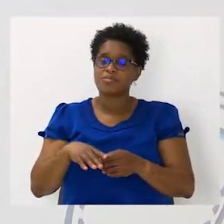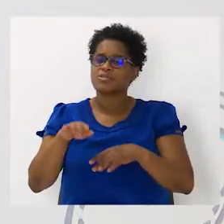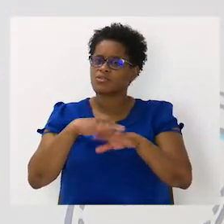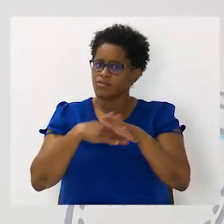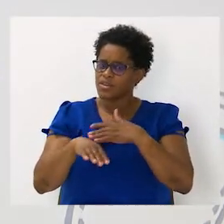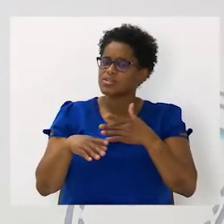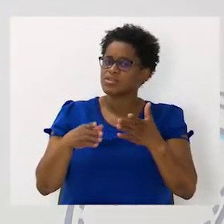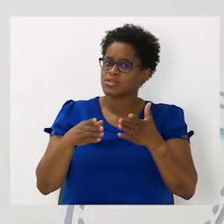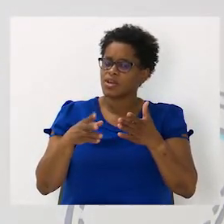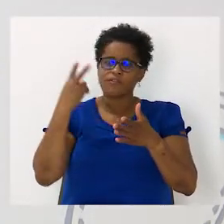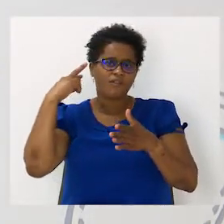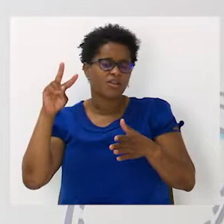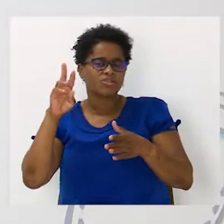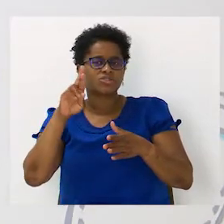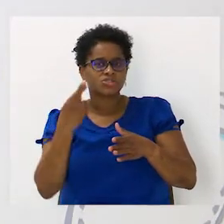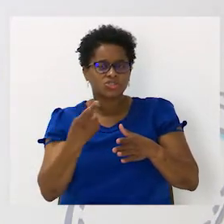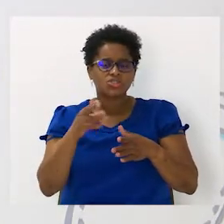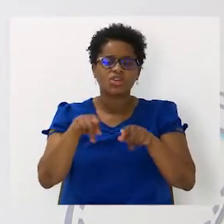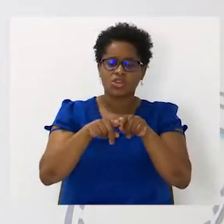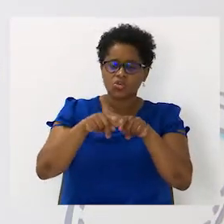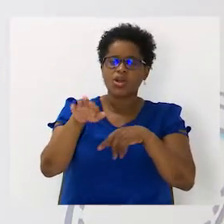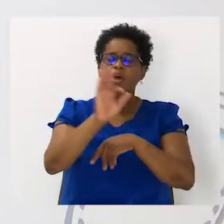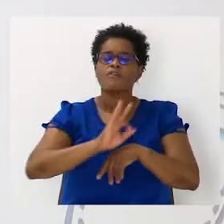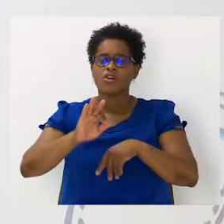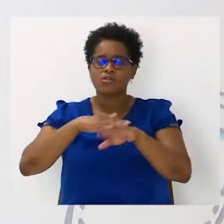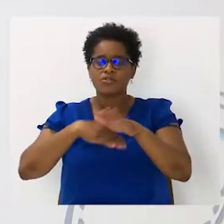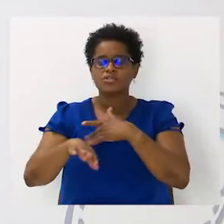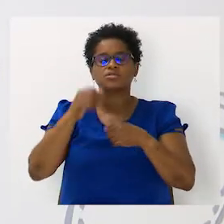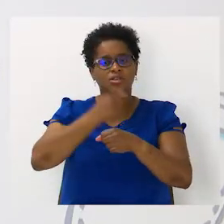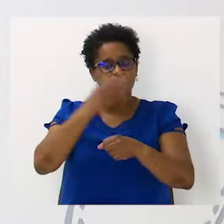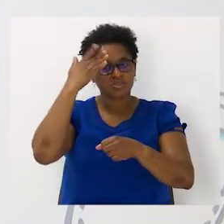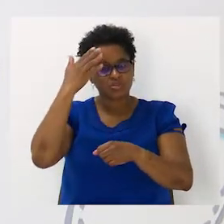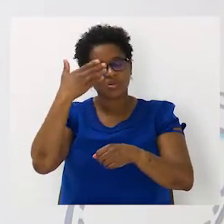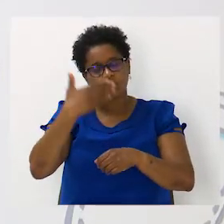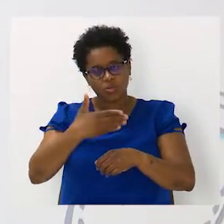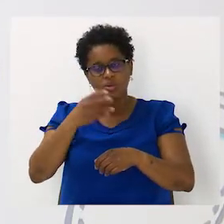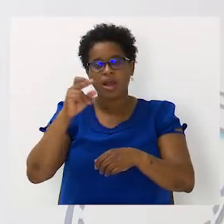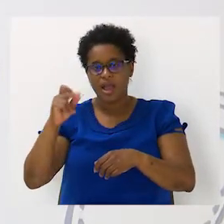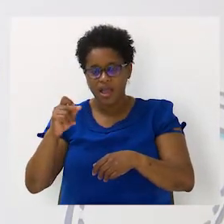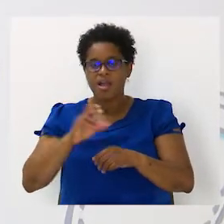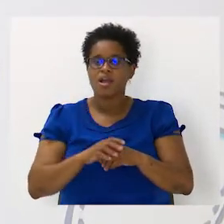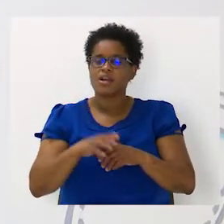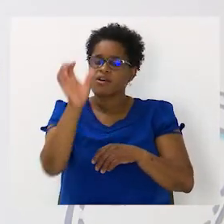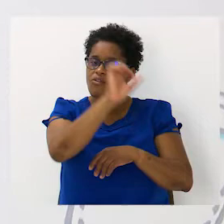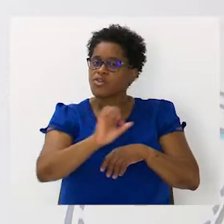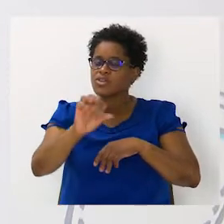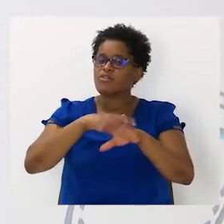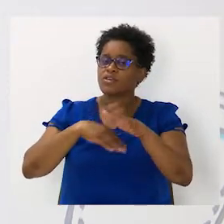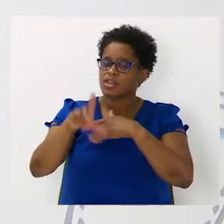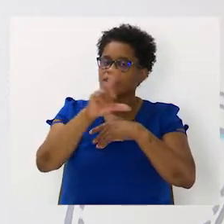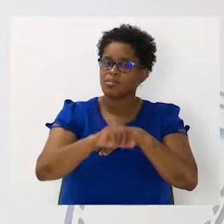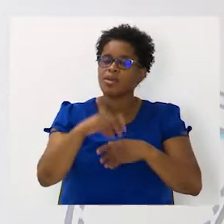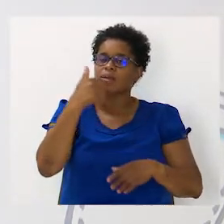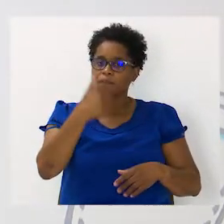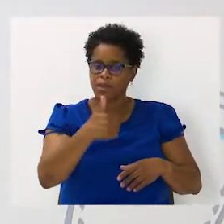x. Da mesma forma que fizeram o exercício número 1, a linha A, vocês vão também fazer a